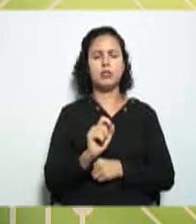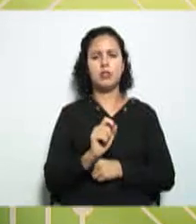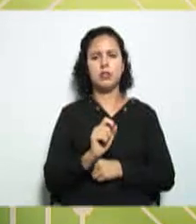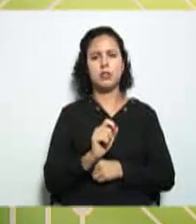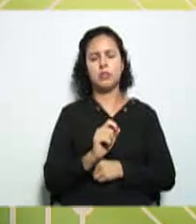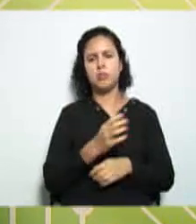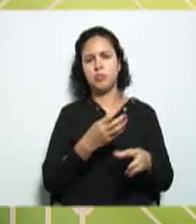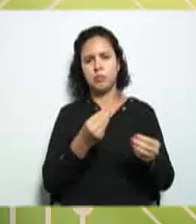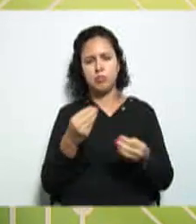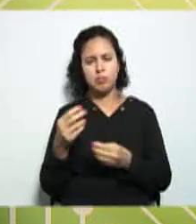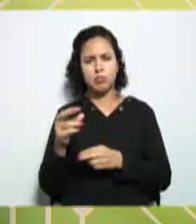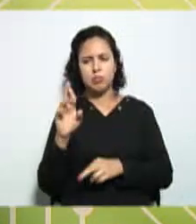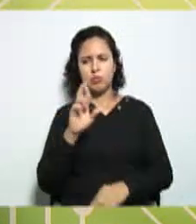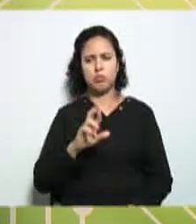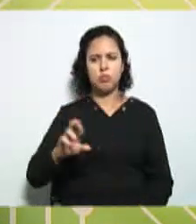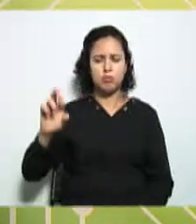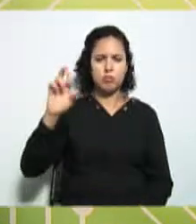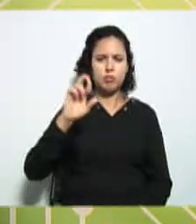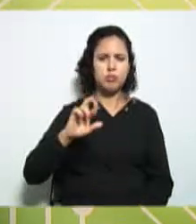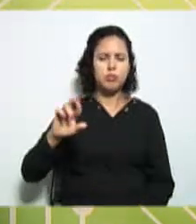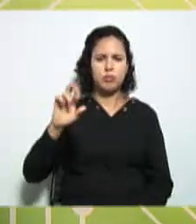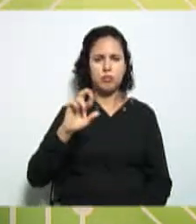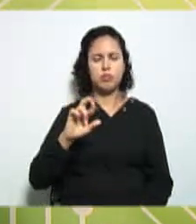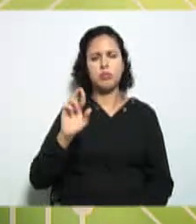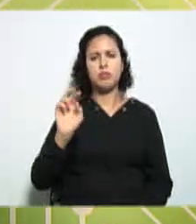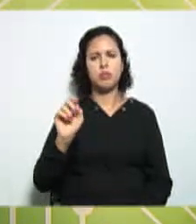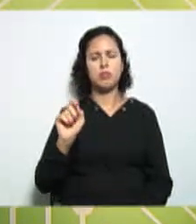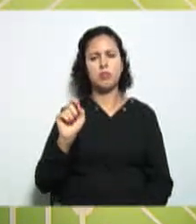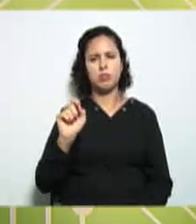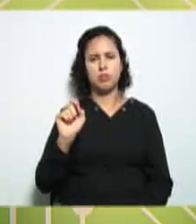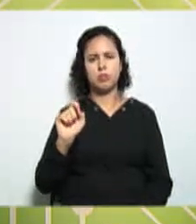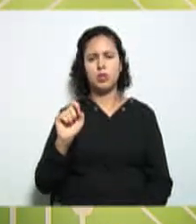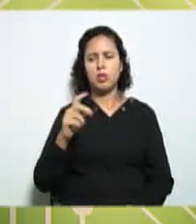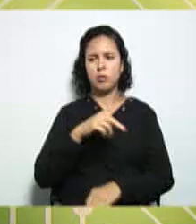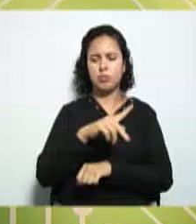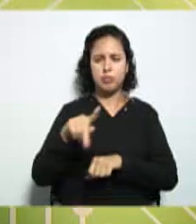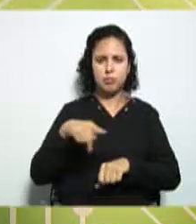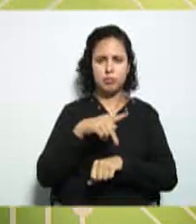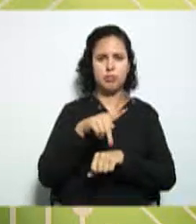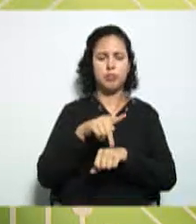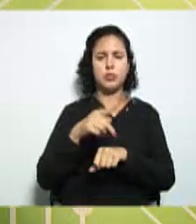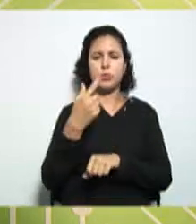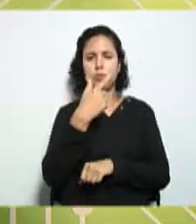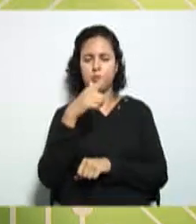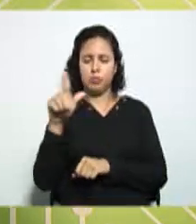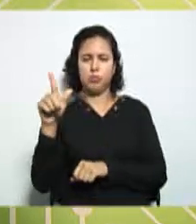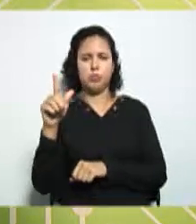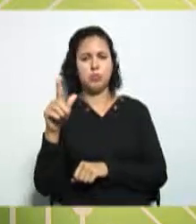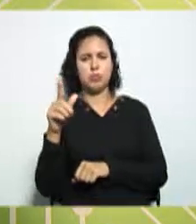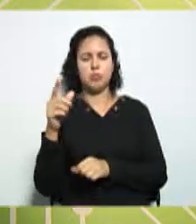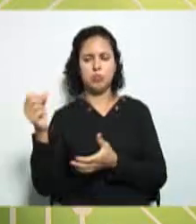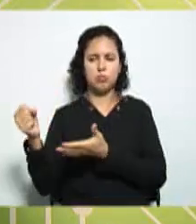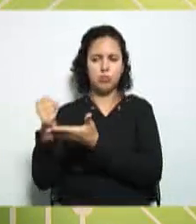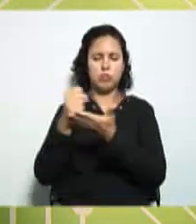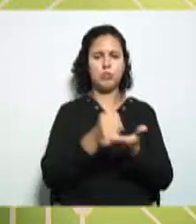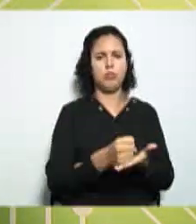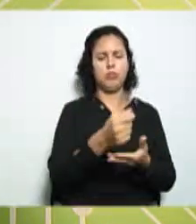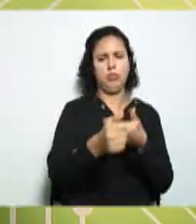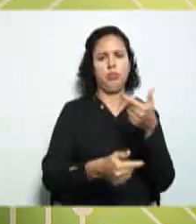né, muito olhada por empreendimentos até mesmo internacionais. Então é importante que você, né, esteja